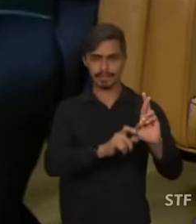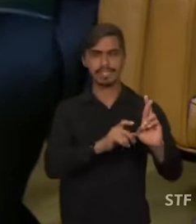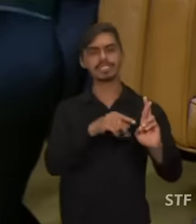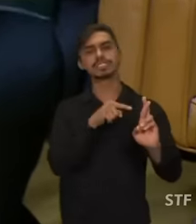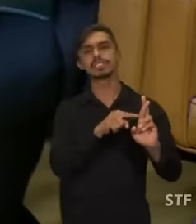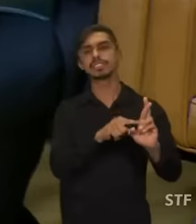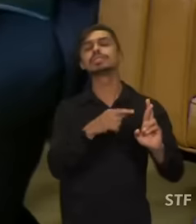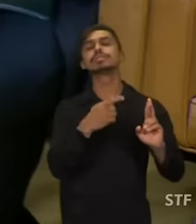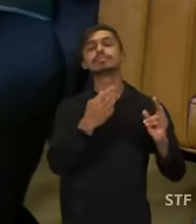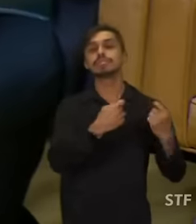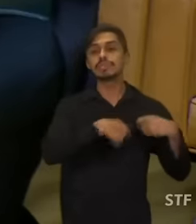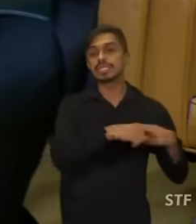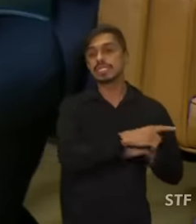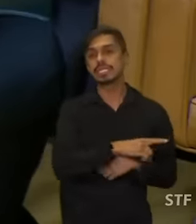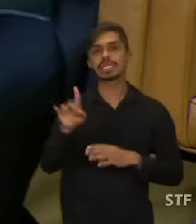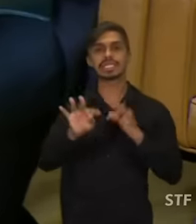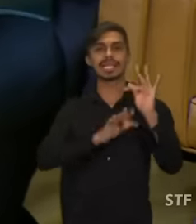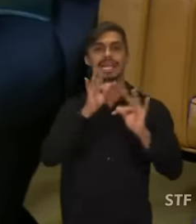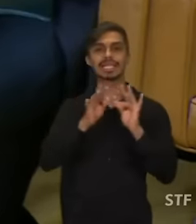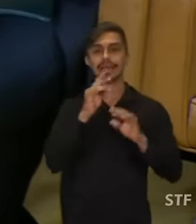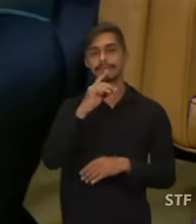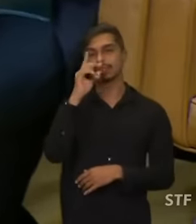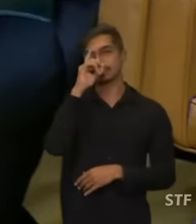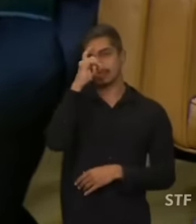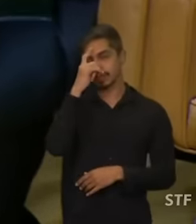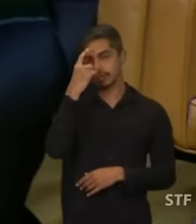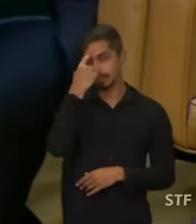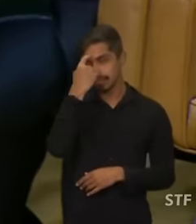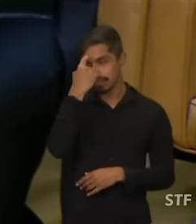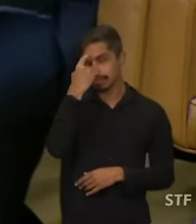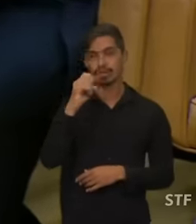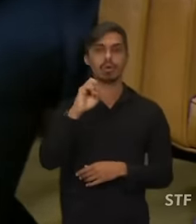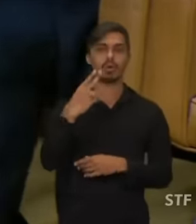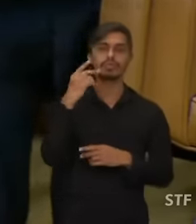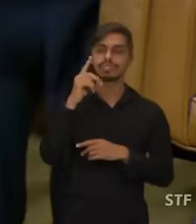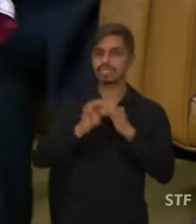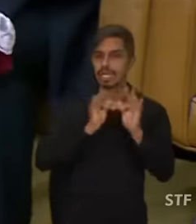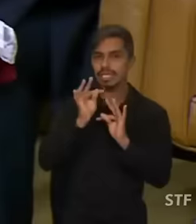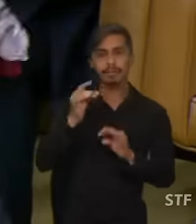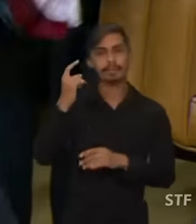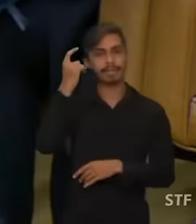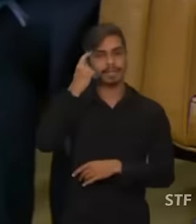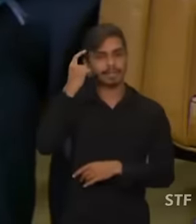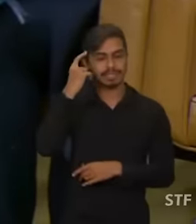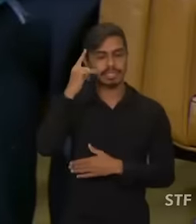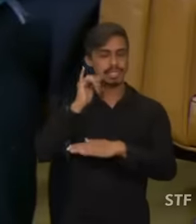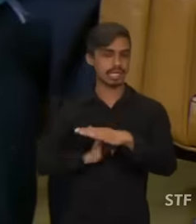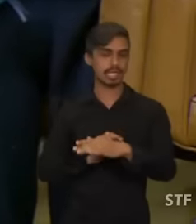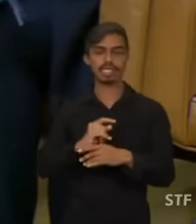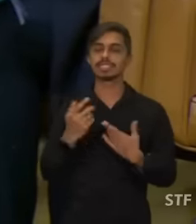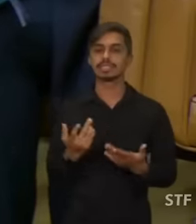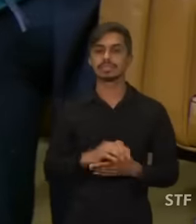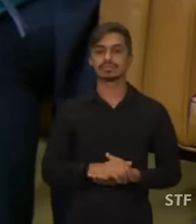deve ir a tratamento ambulatorial ou a um tratamento psiquiátrico interno, né, em